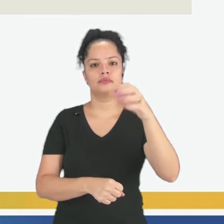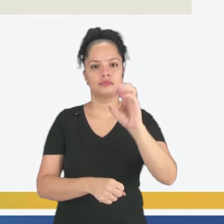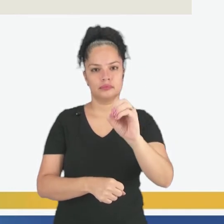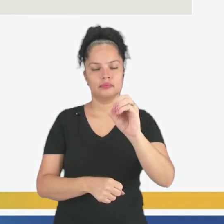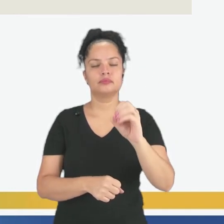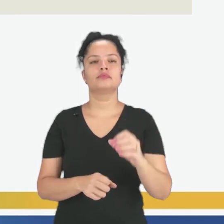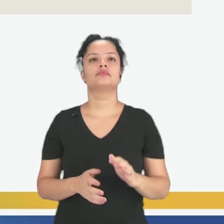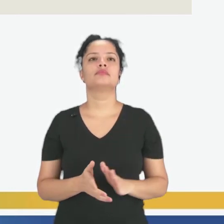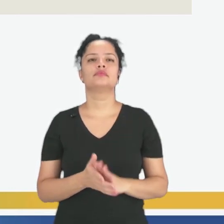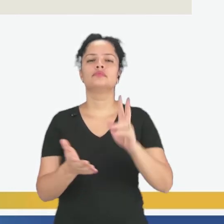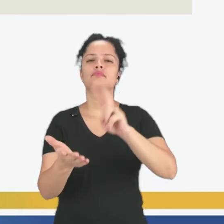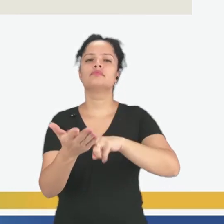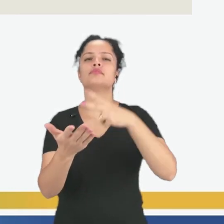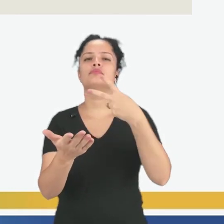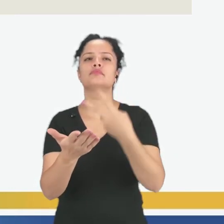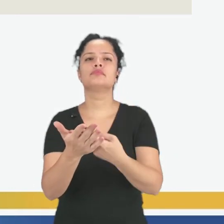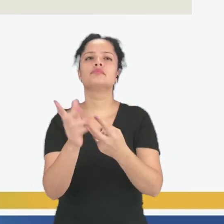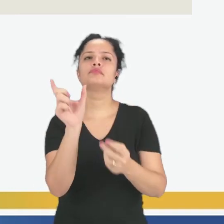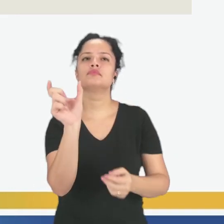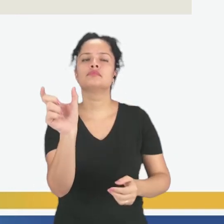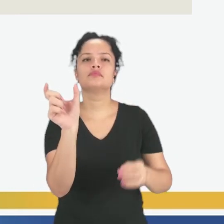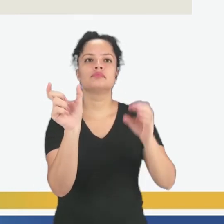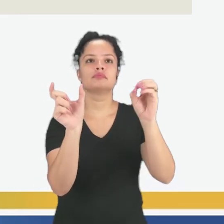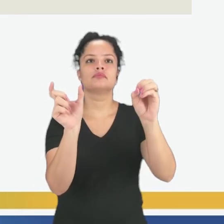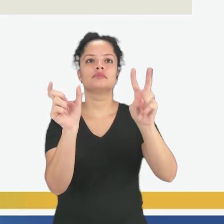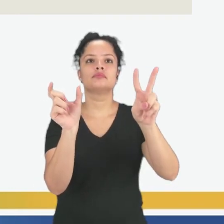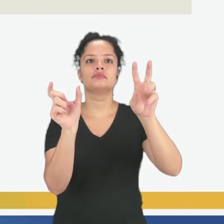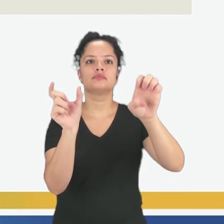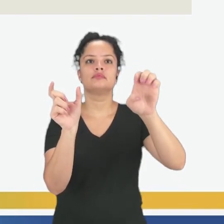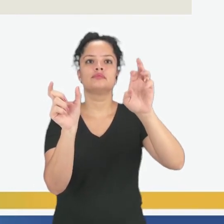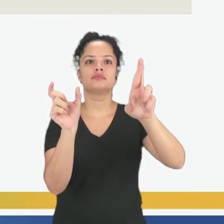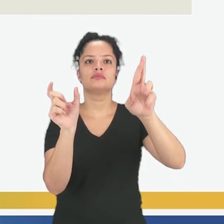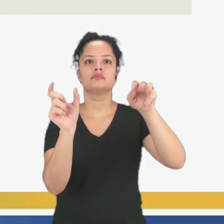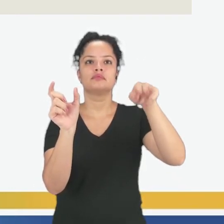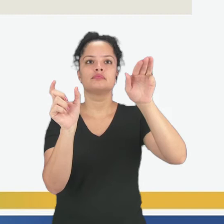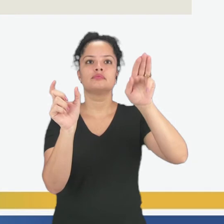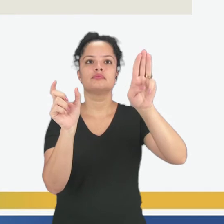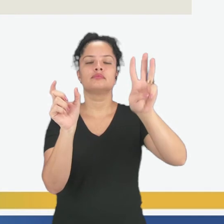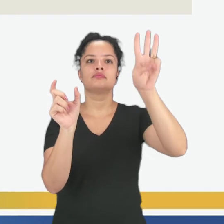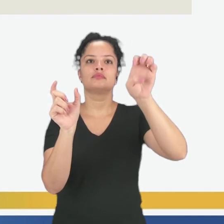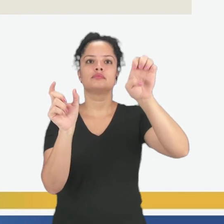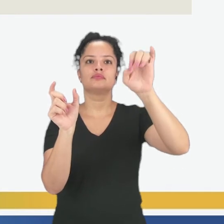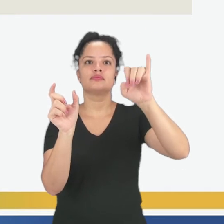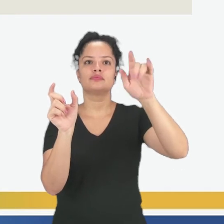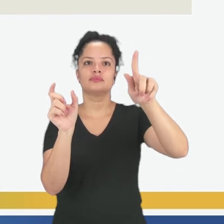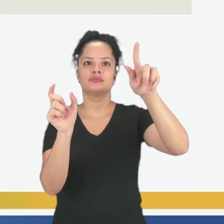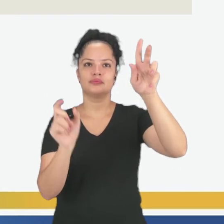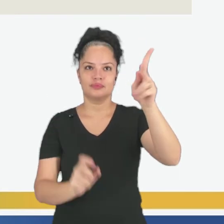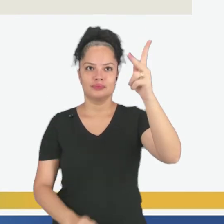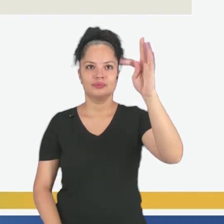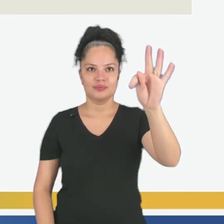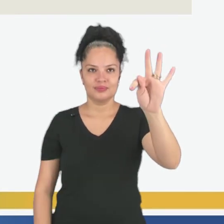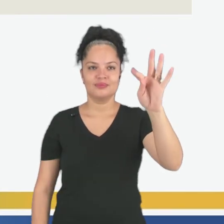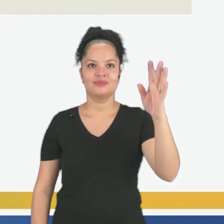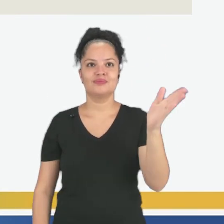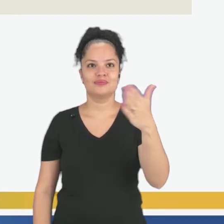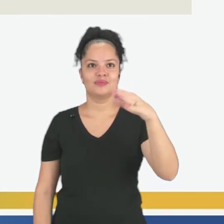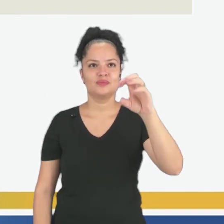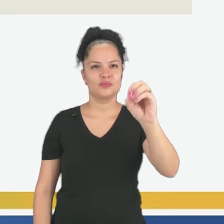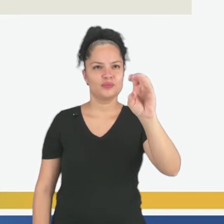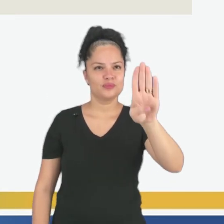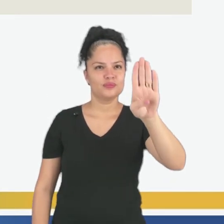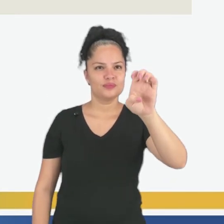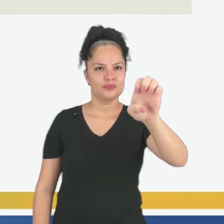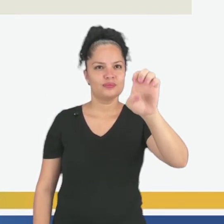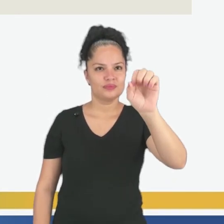daria para as palavras overweight, obese e adolescents? Então, vou fazer a leitura do texto para vocês e fiquem pensando